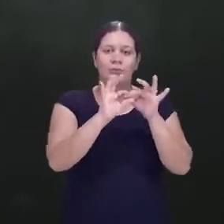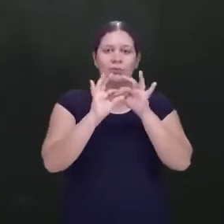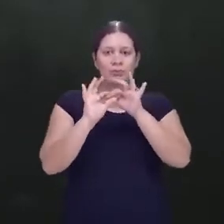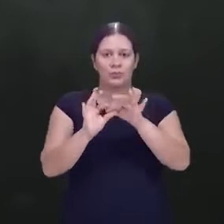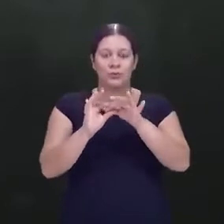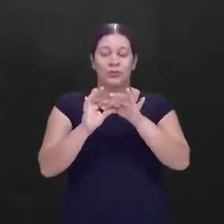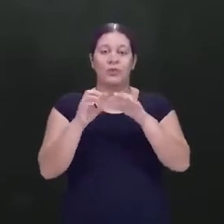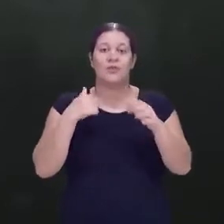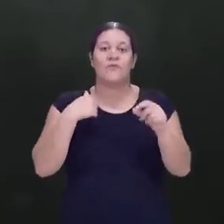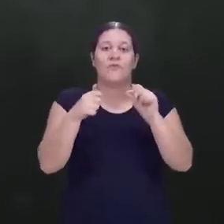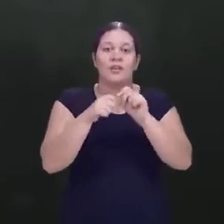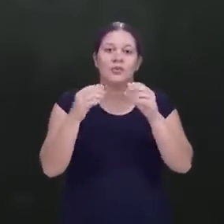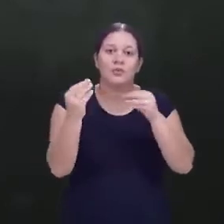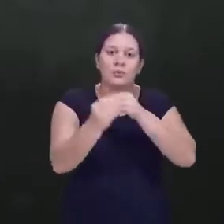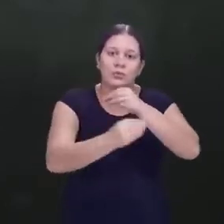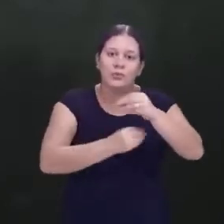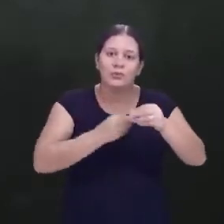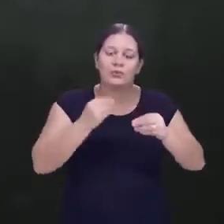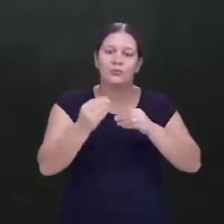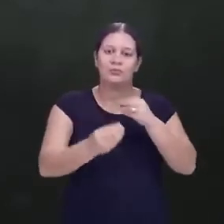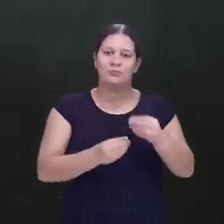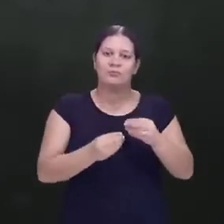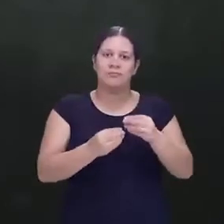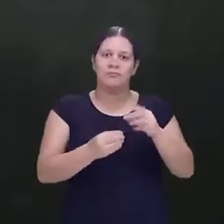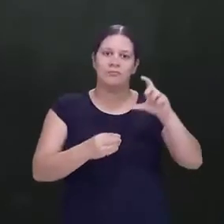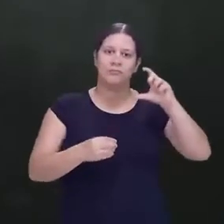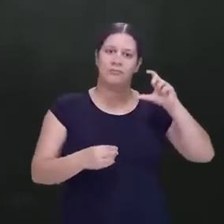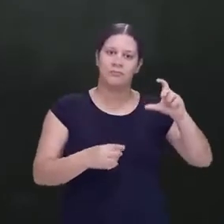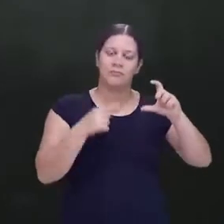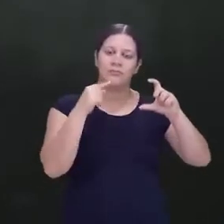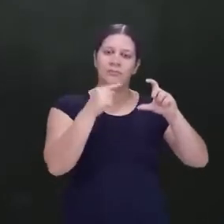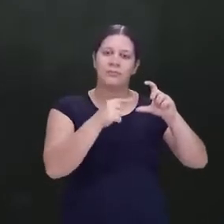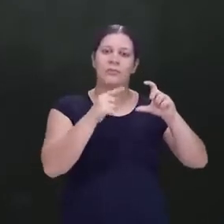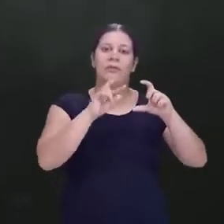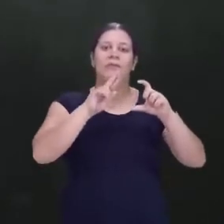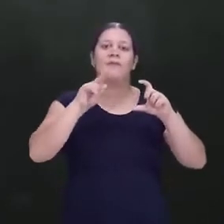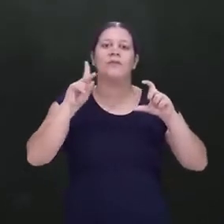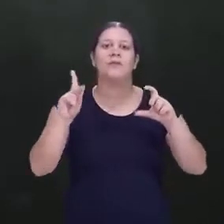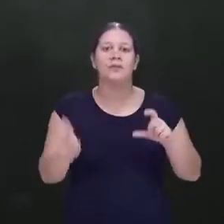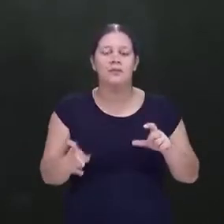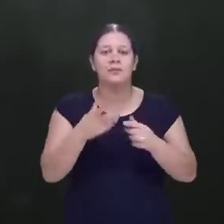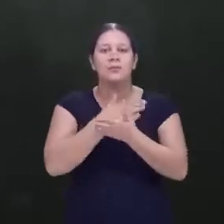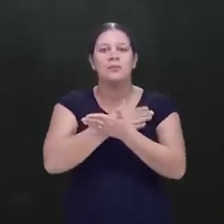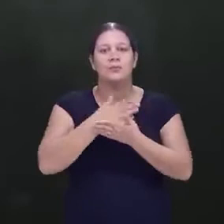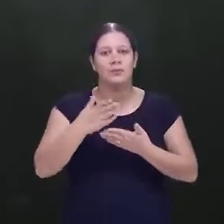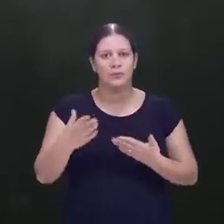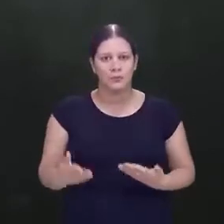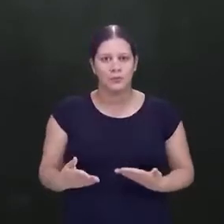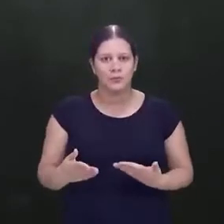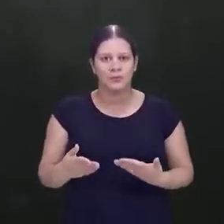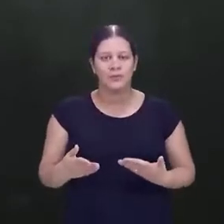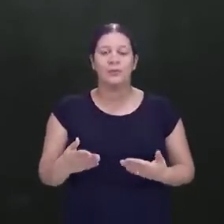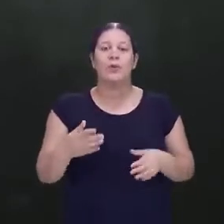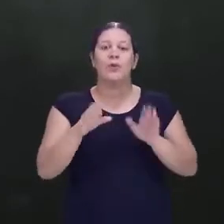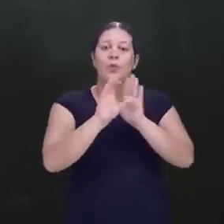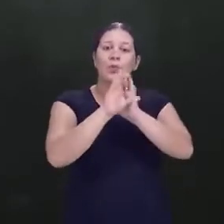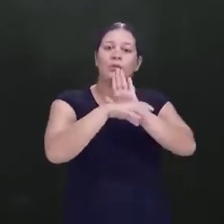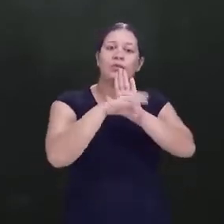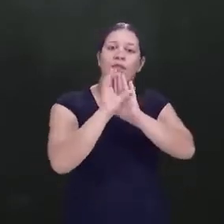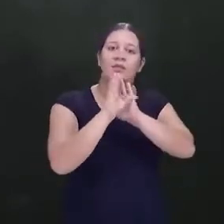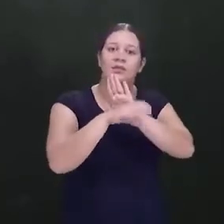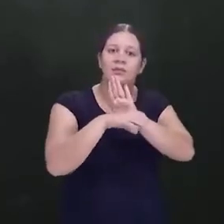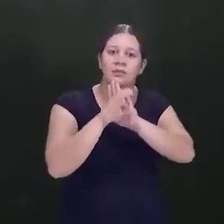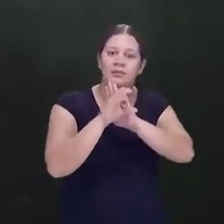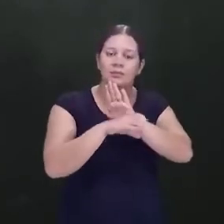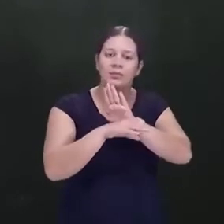quando eu faço ali uma mistura e eu formo um produto, um resultado diferente do inicial. O